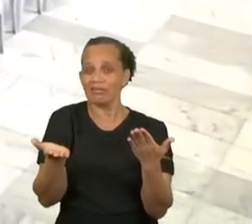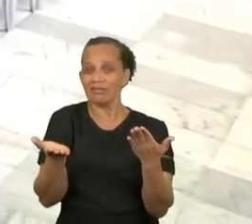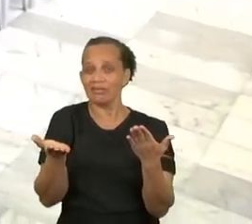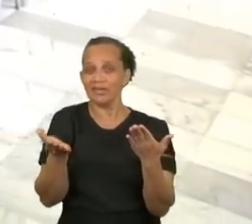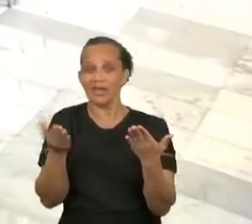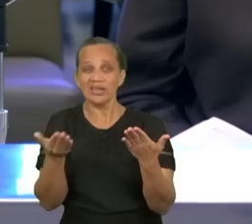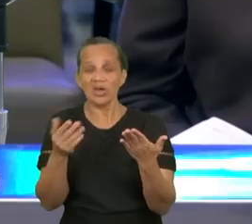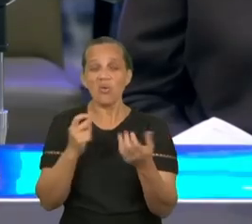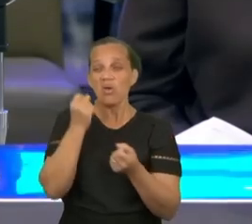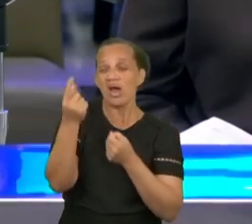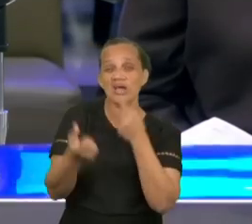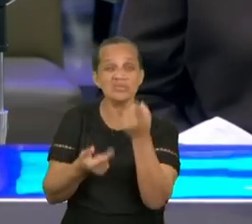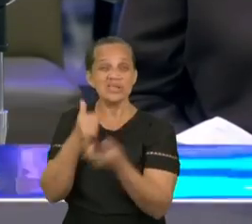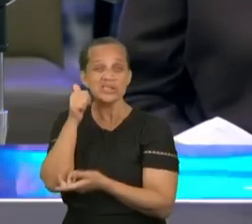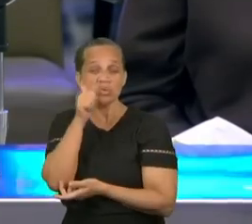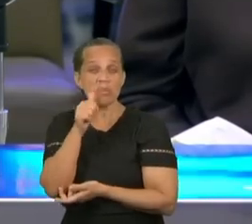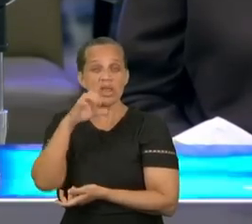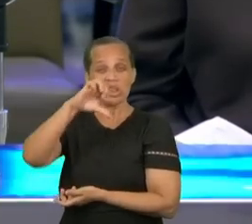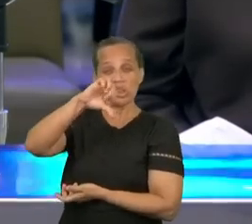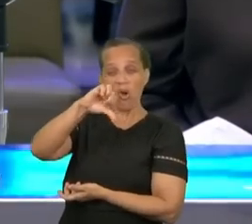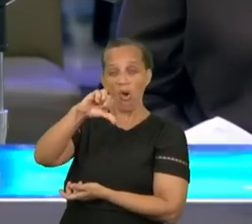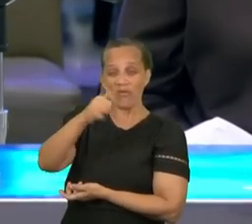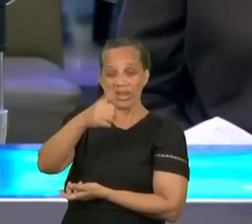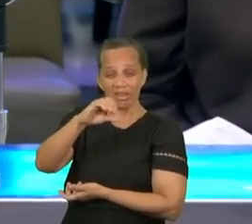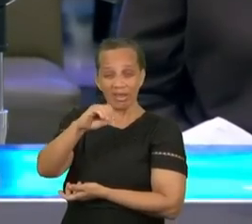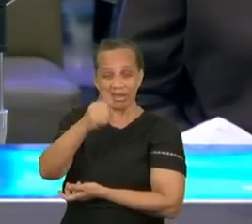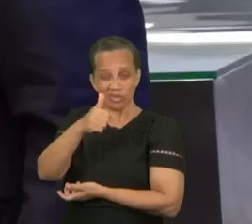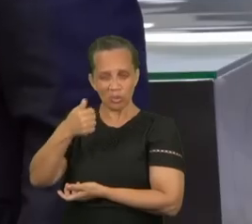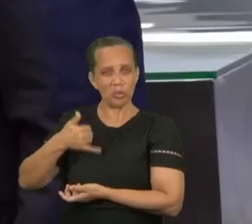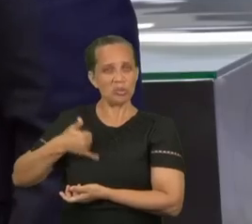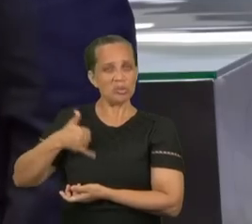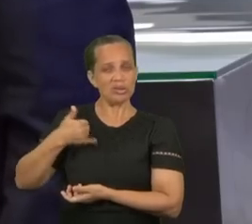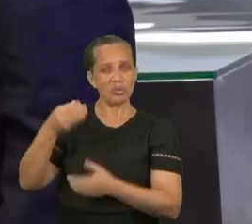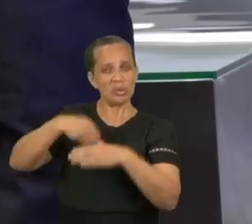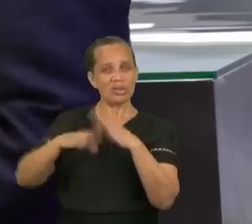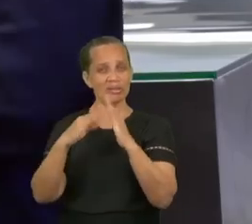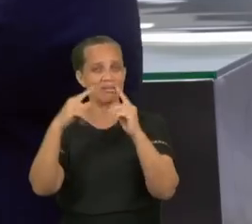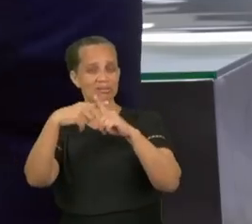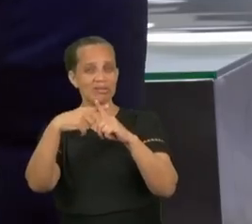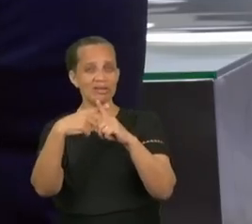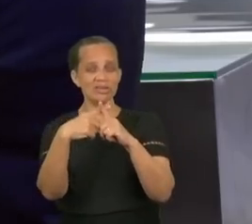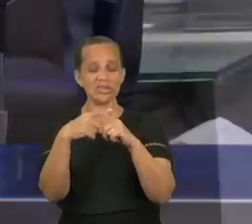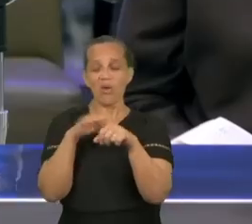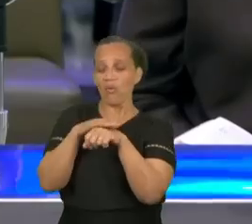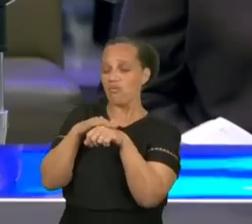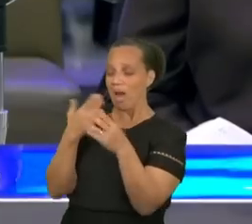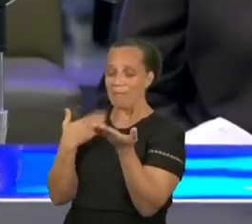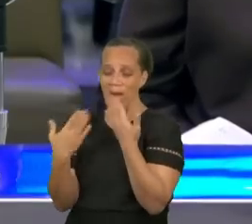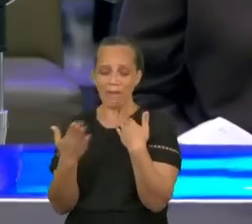às vezes uma menina de 9 10 12 anos irmão na igreja conversa